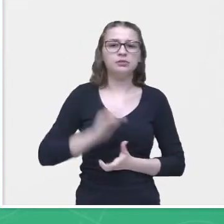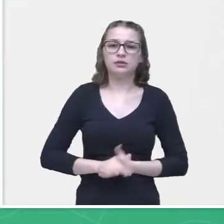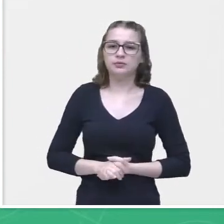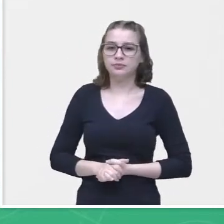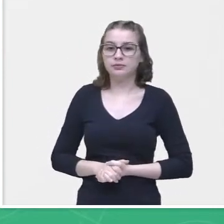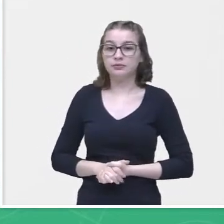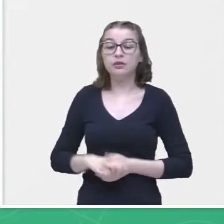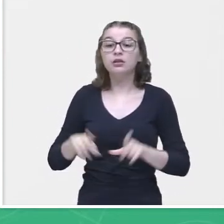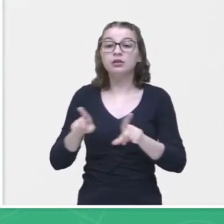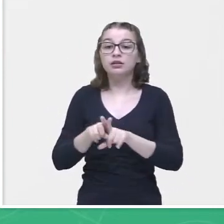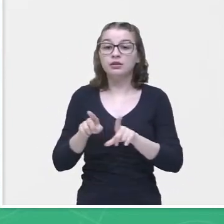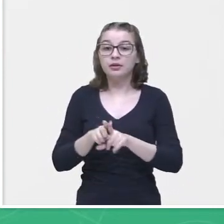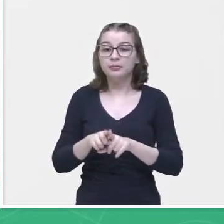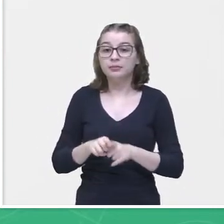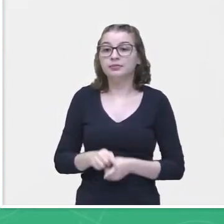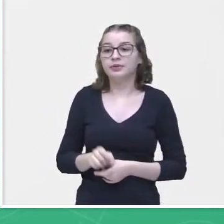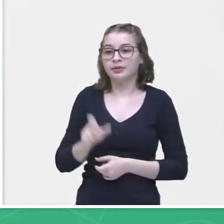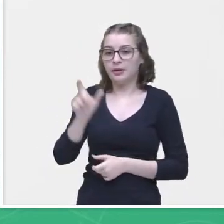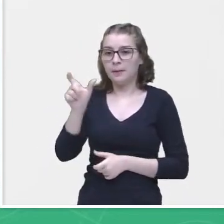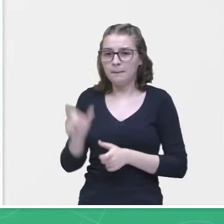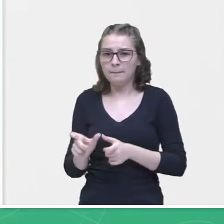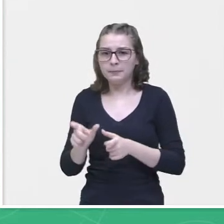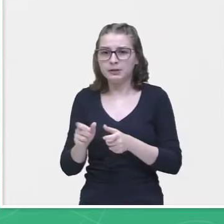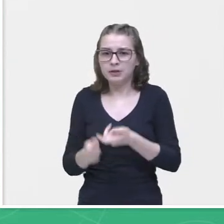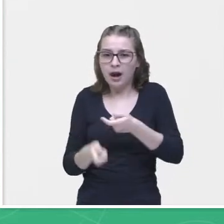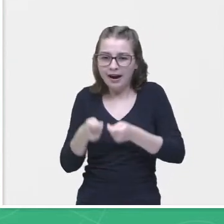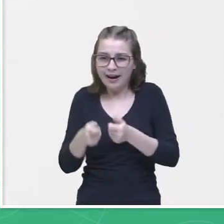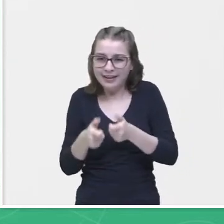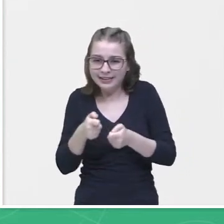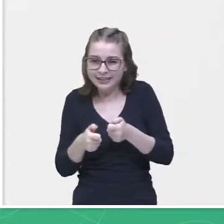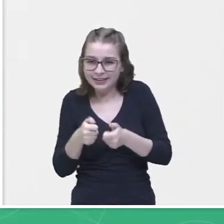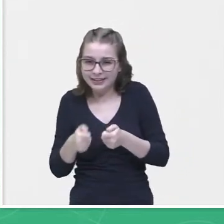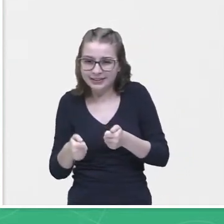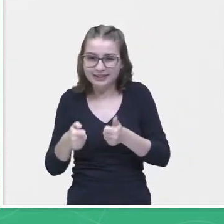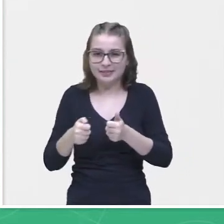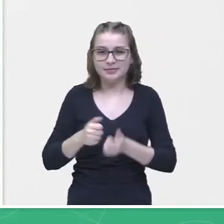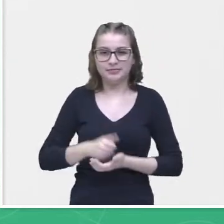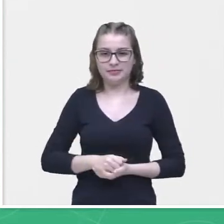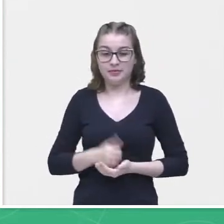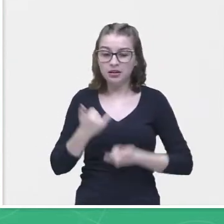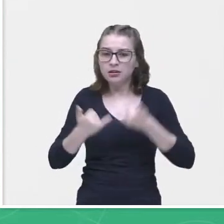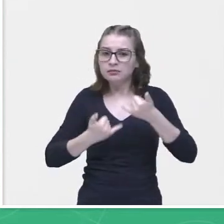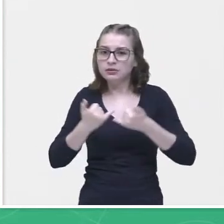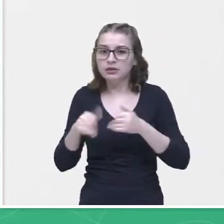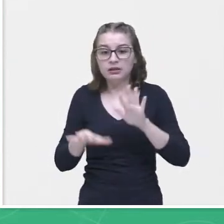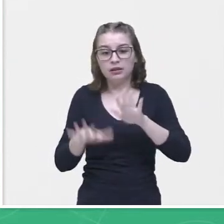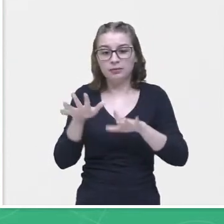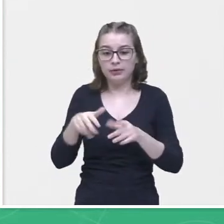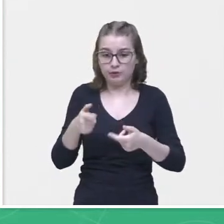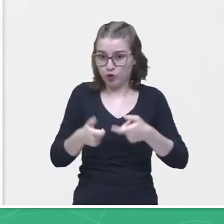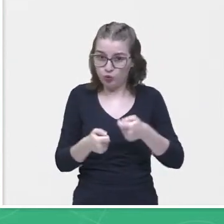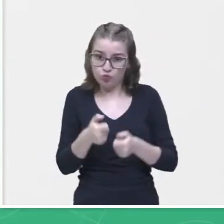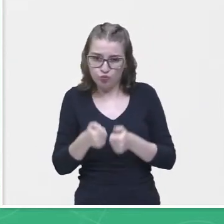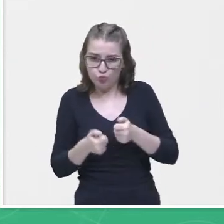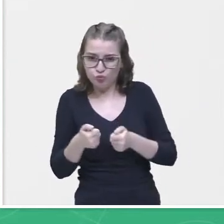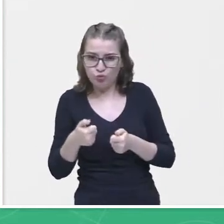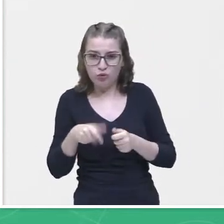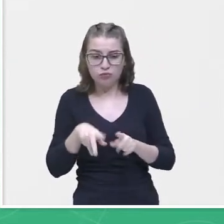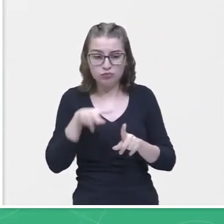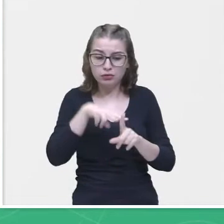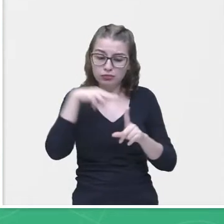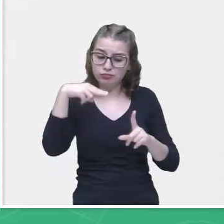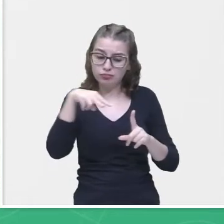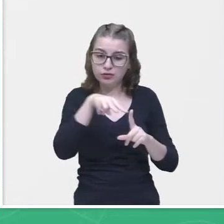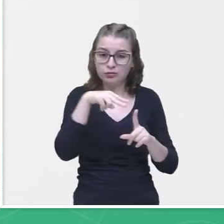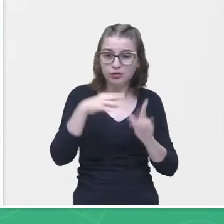Também existem vários jogos e de acordo com o jogo eu posso ter uma opinião diferente, eu posso ver de forma diferente,